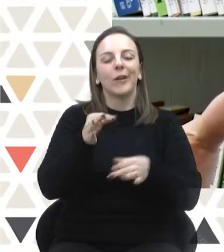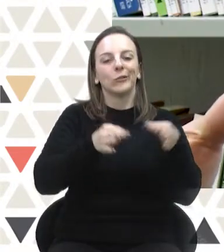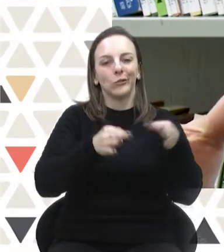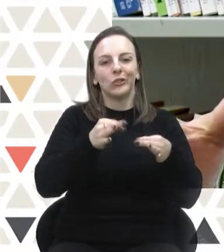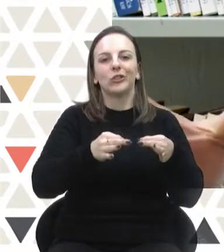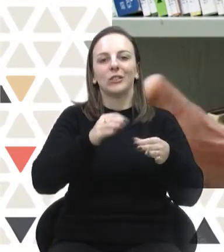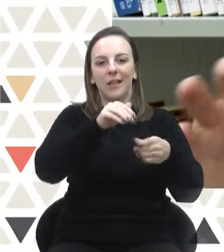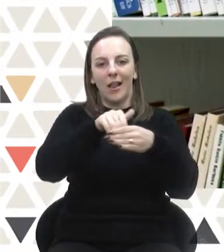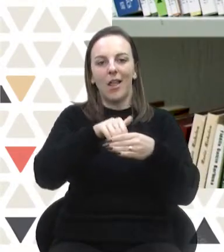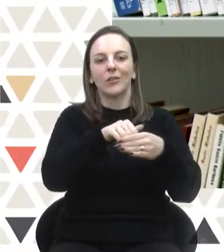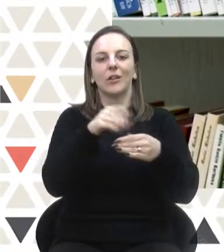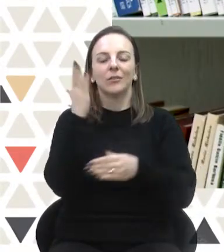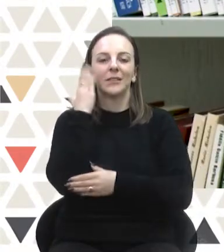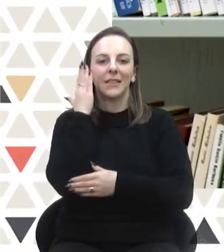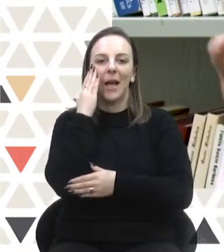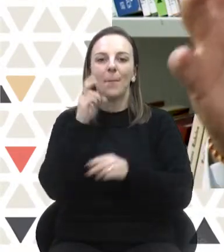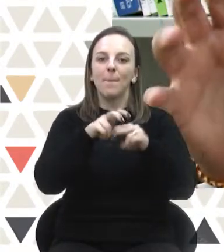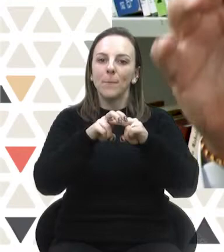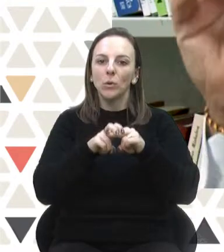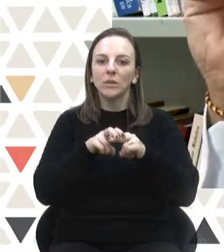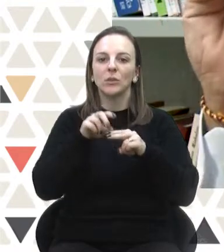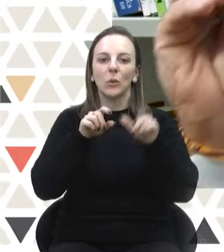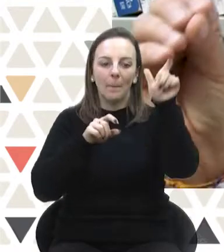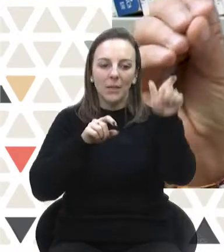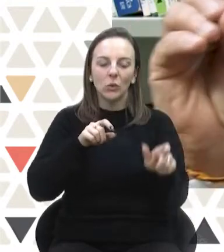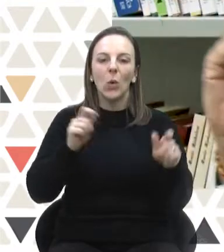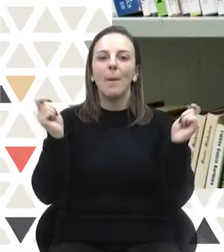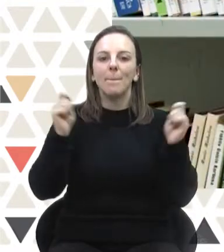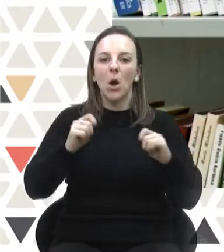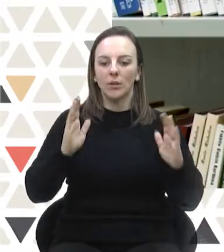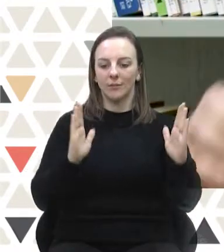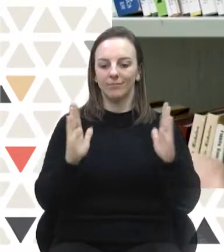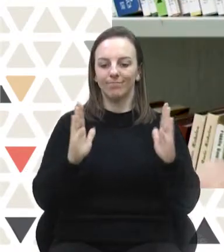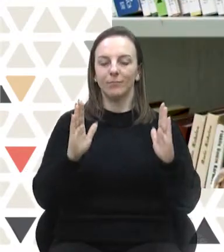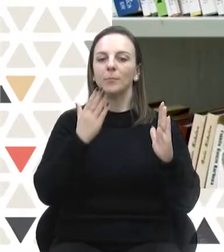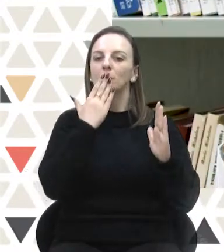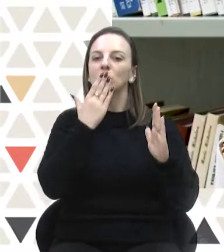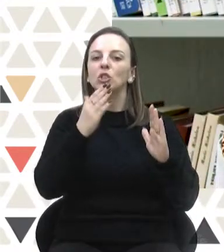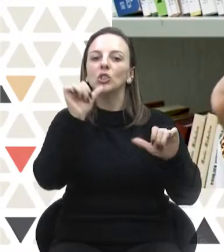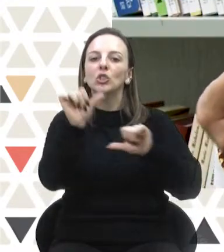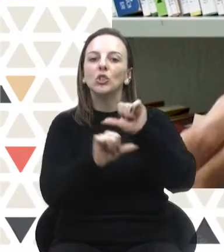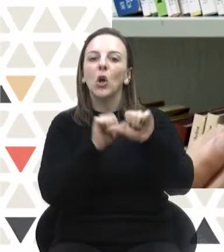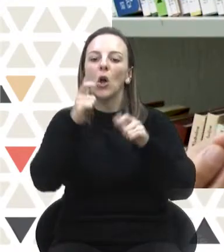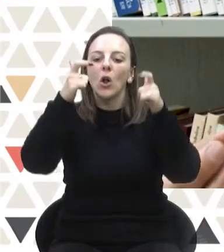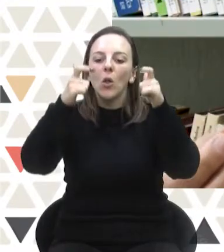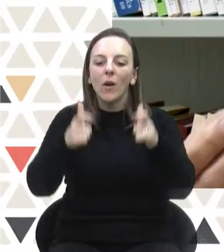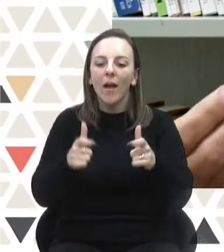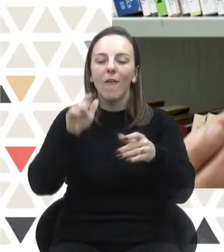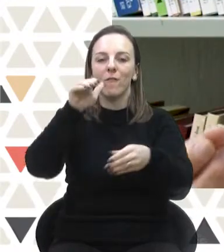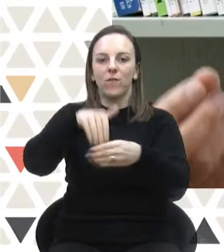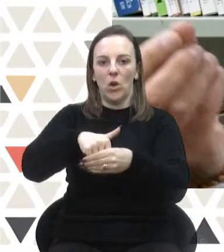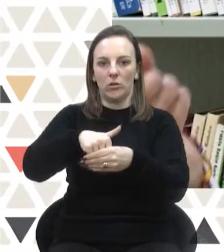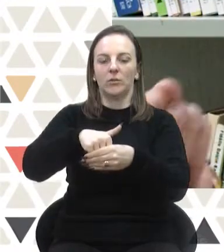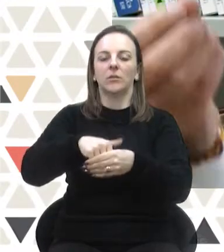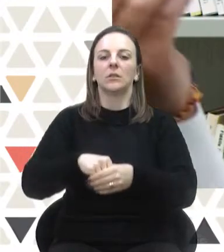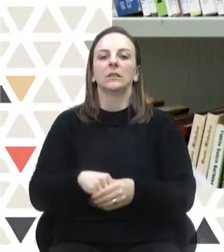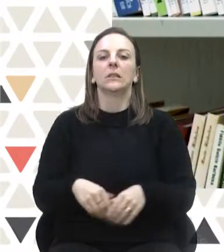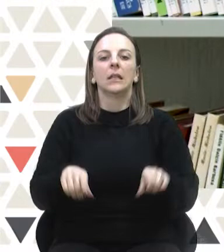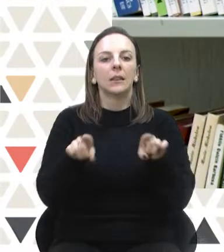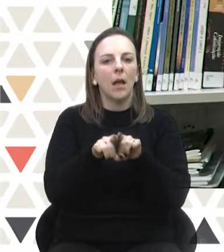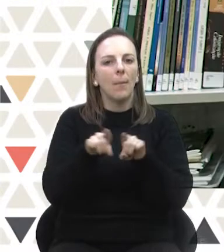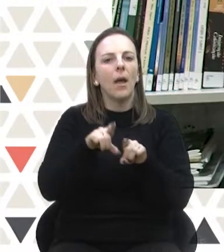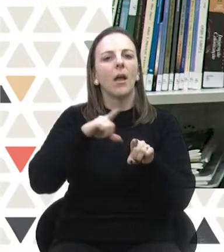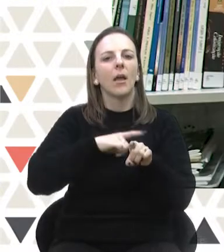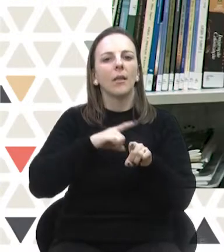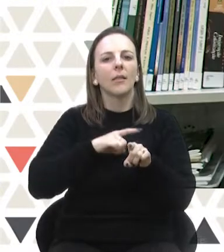da Justiça Eleitoral e esse eleitor tem, nesta janela, então, a possibilidade de solicitar uma troca desse local de